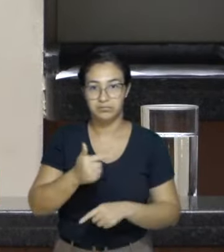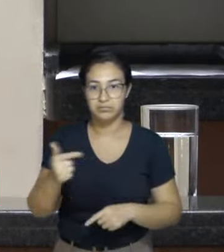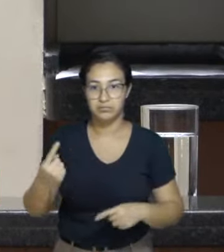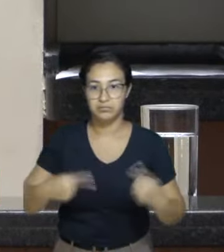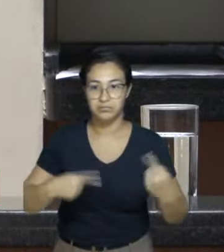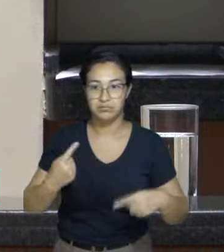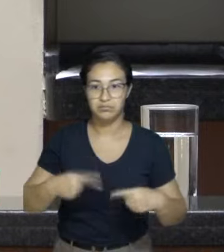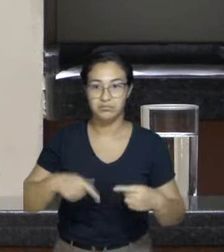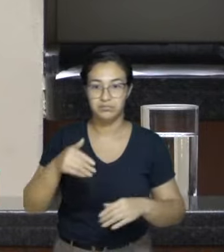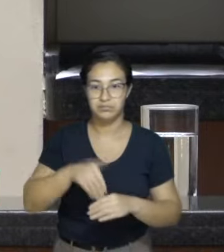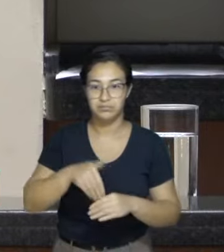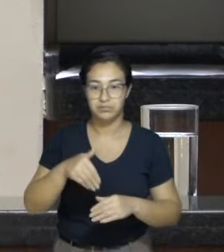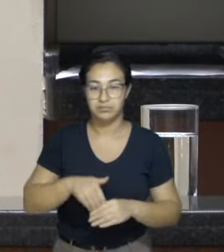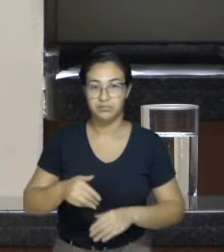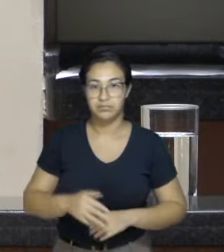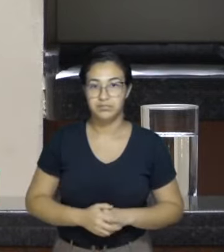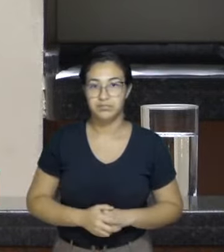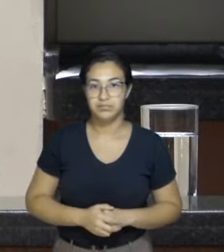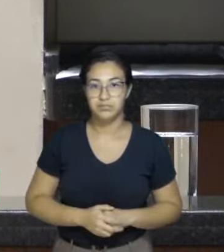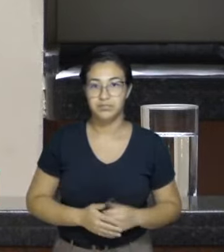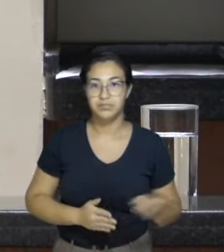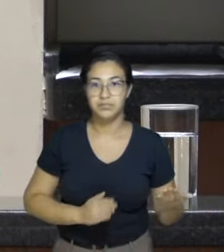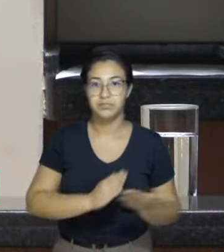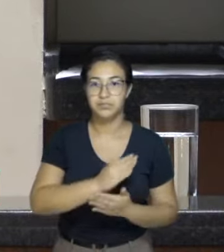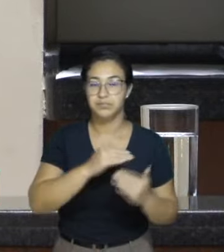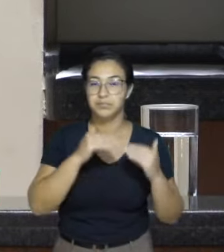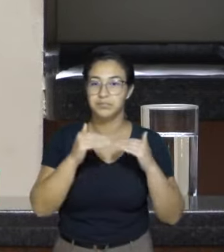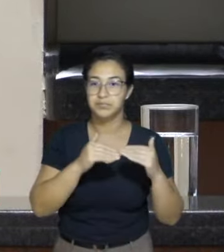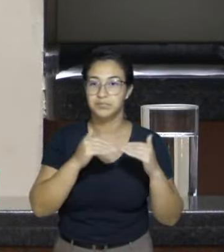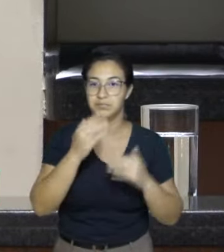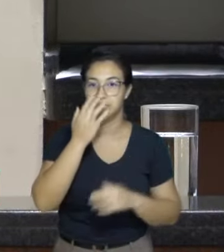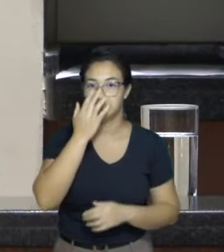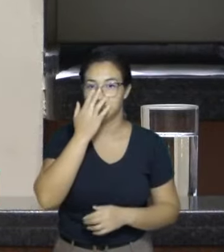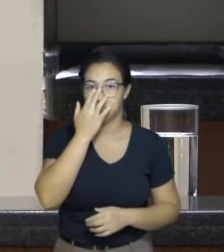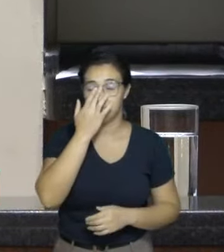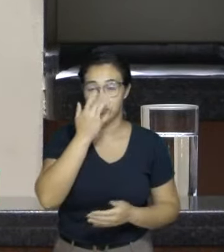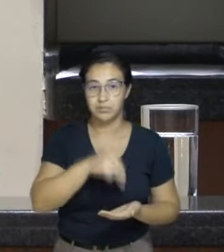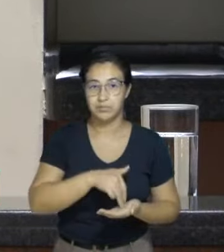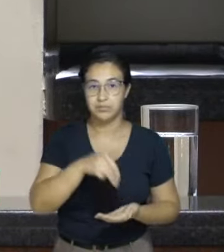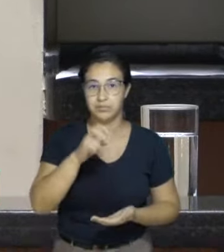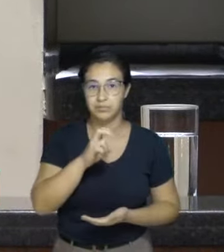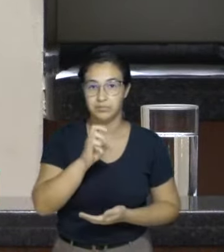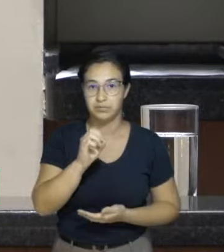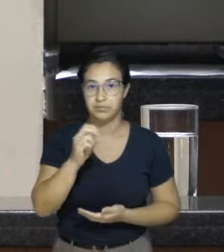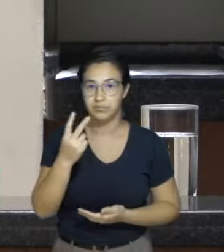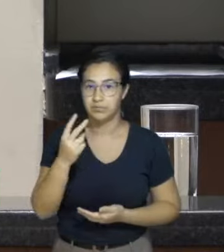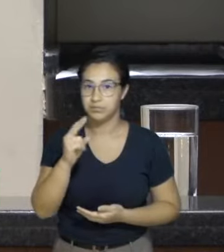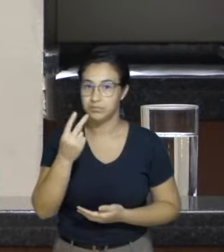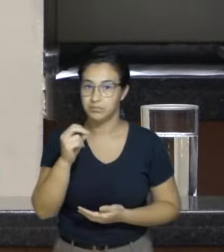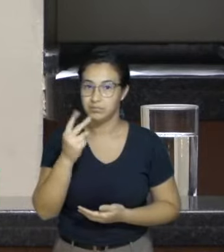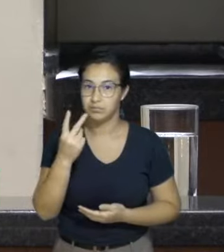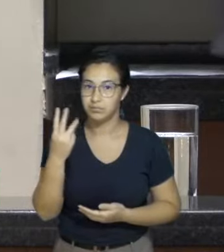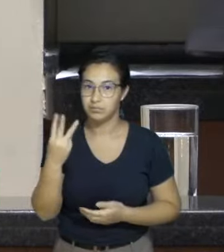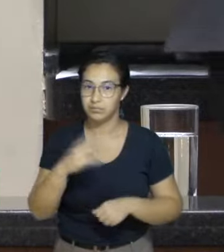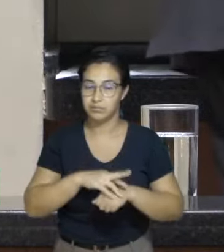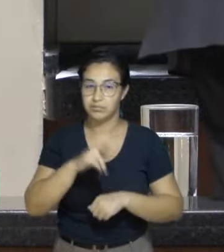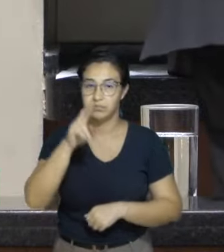votação, deputados que aprovam, permaneçam como se encontra. Aprovado por unanimidade. Moção 502/2023, autoria do deputado